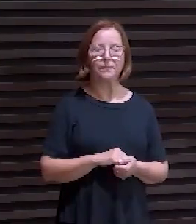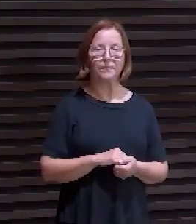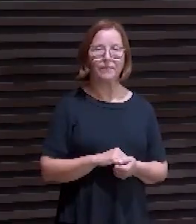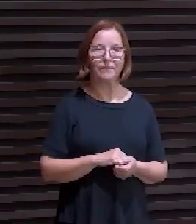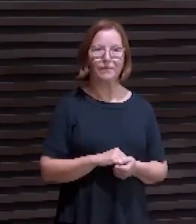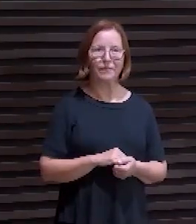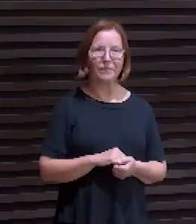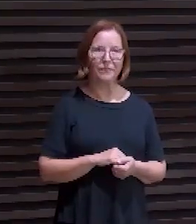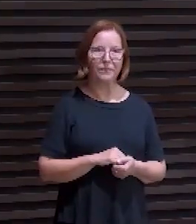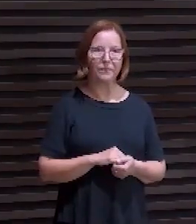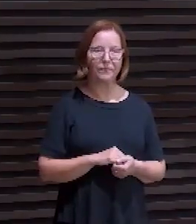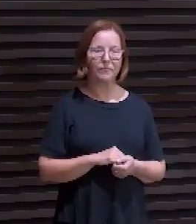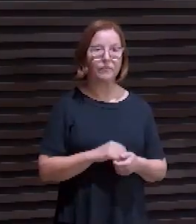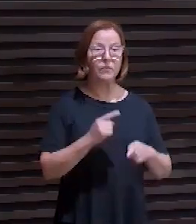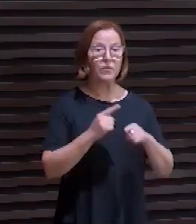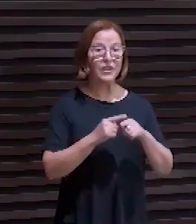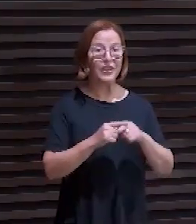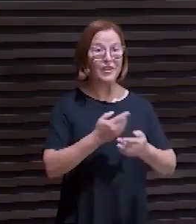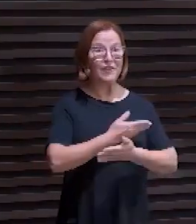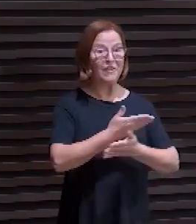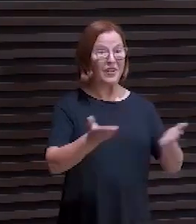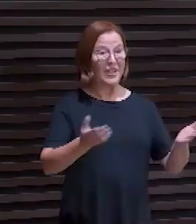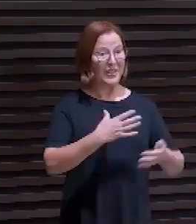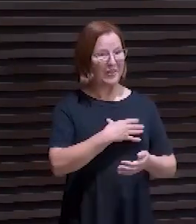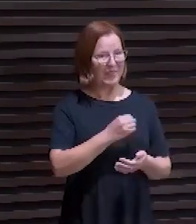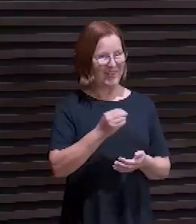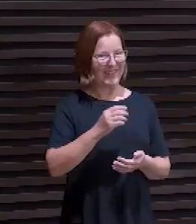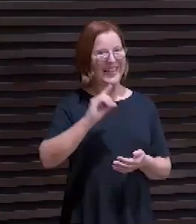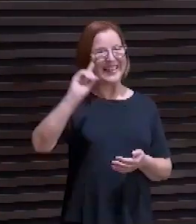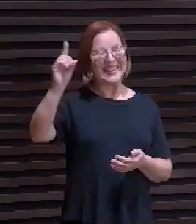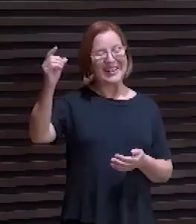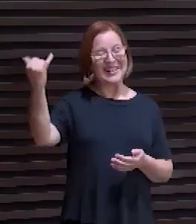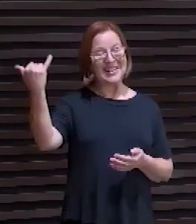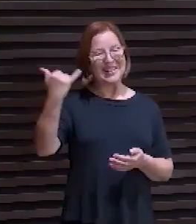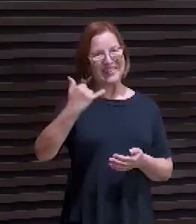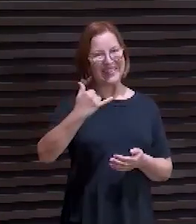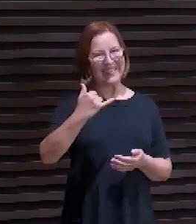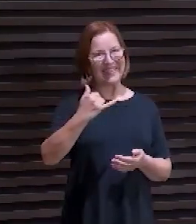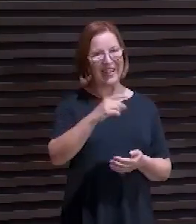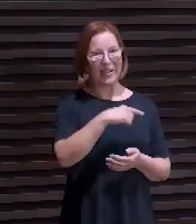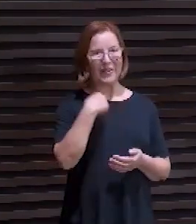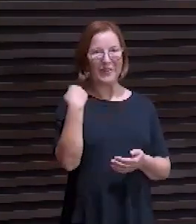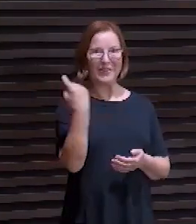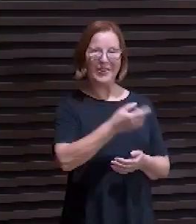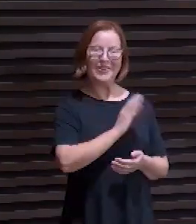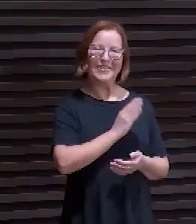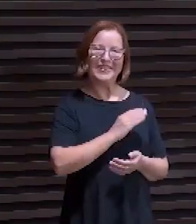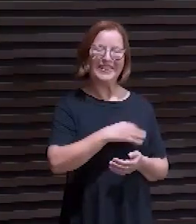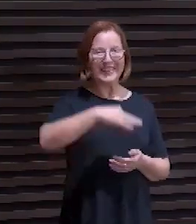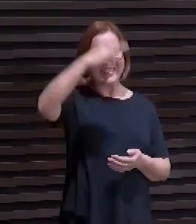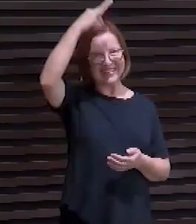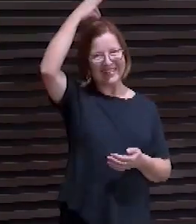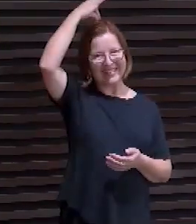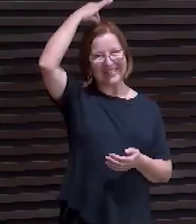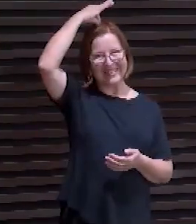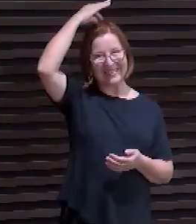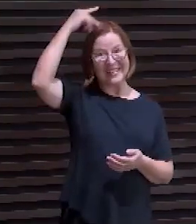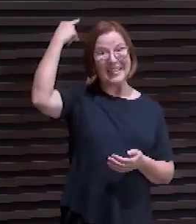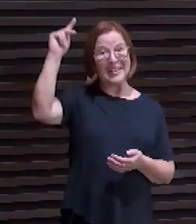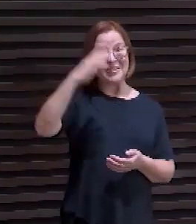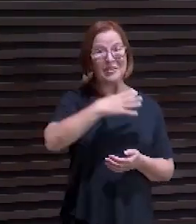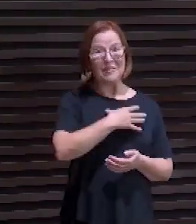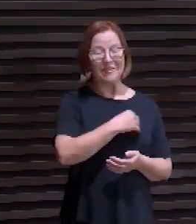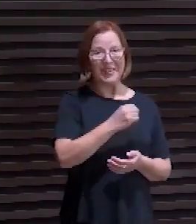E porque vós sois filhos, Deus enviou ao nosso coração o Espírito do seu